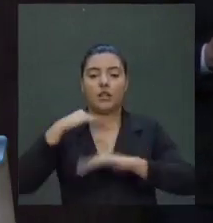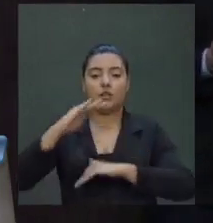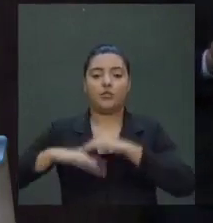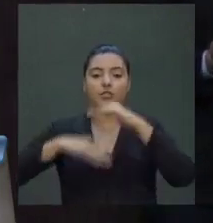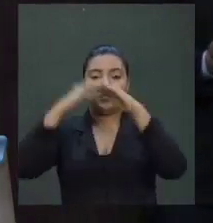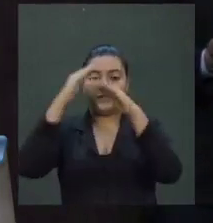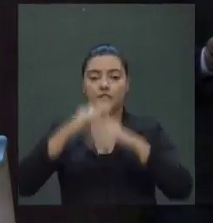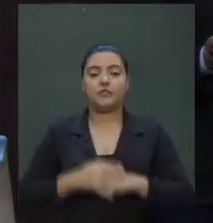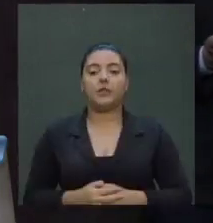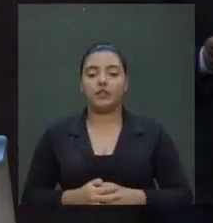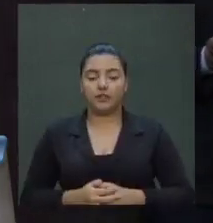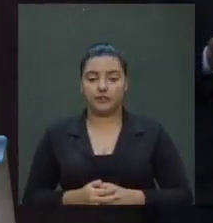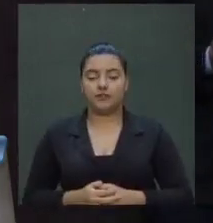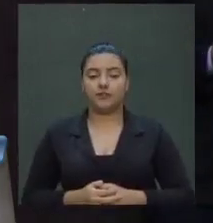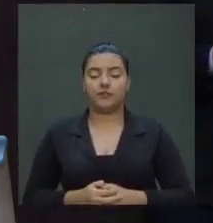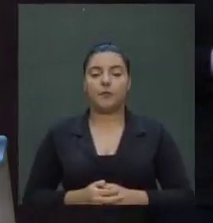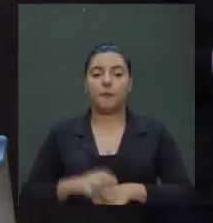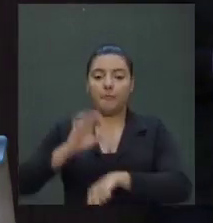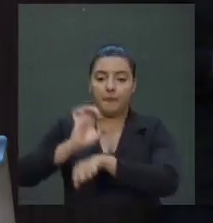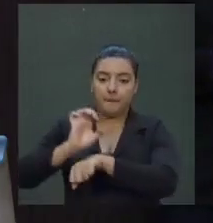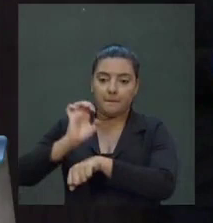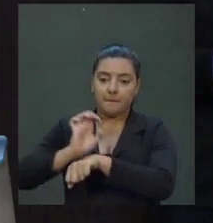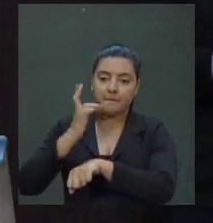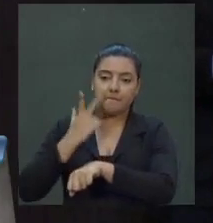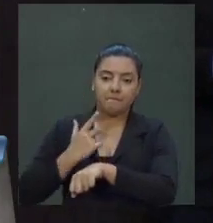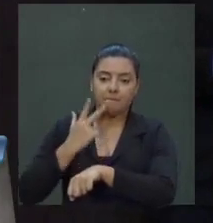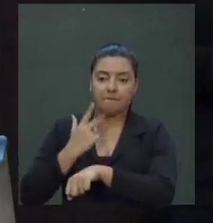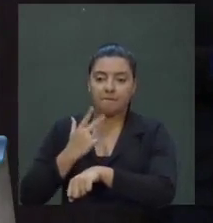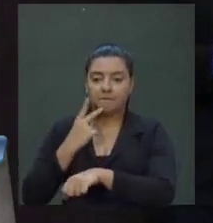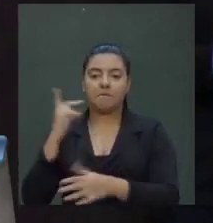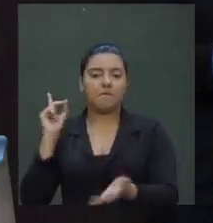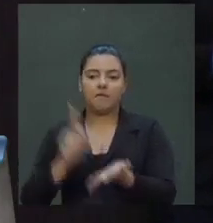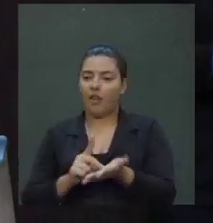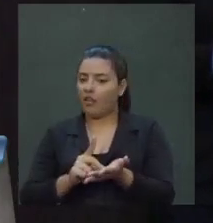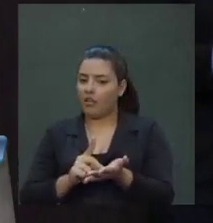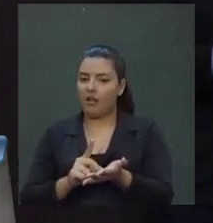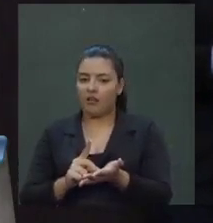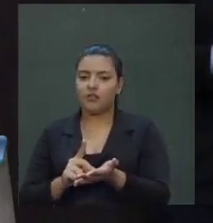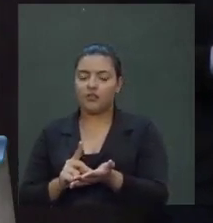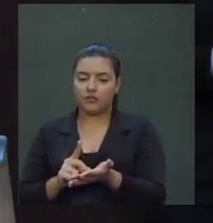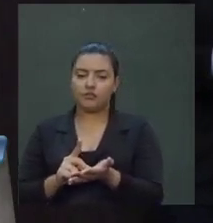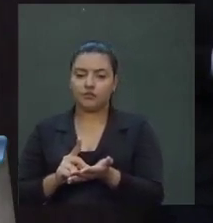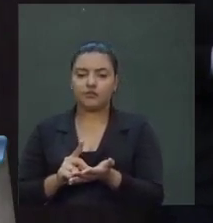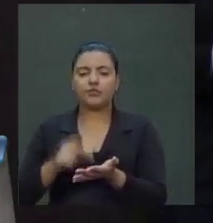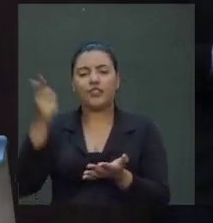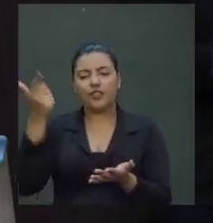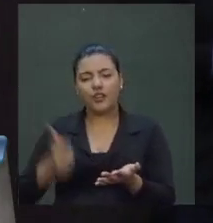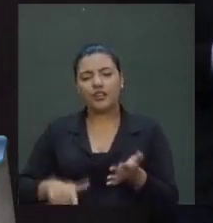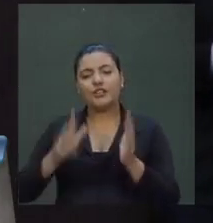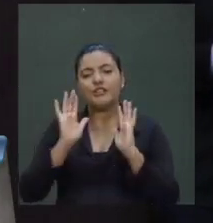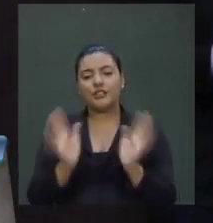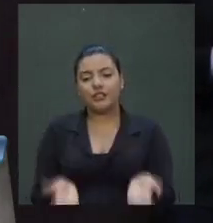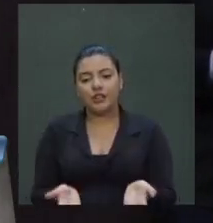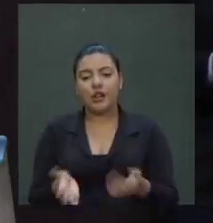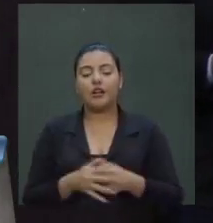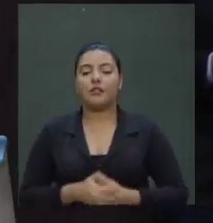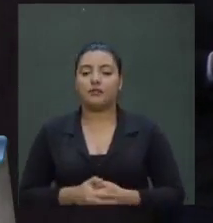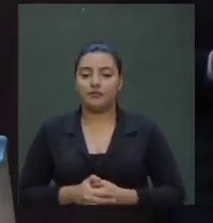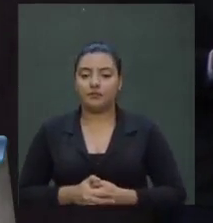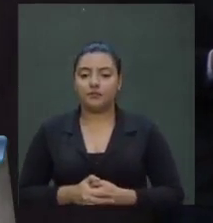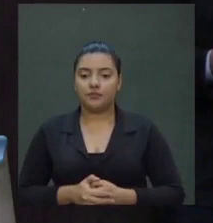desenvolvimento. O Estado do Ceará, isso é absolutamente repetido